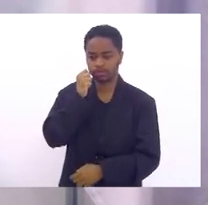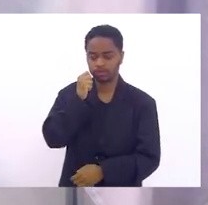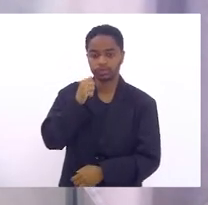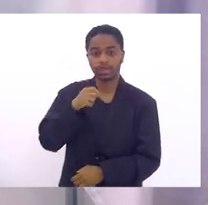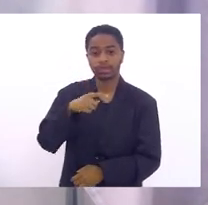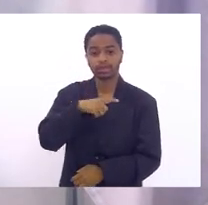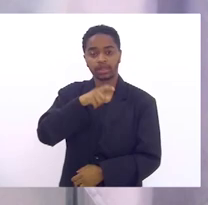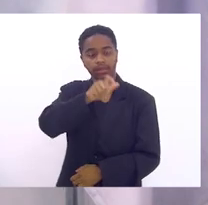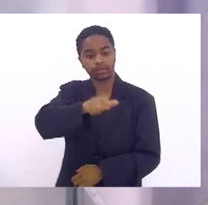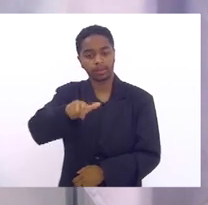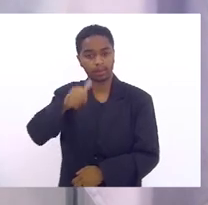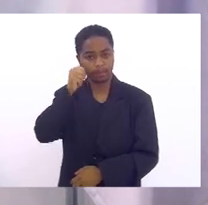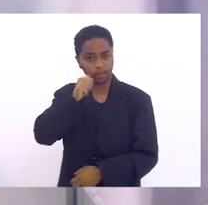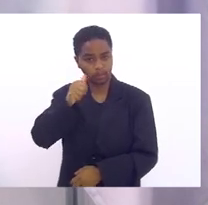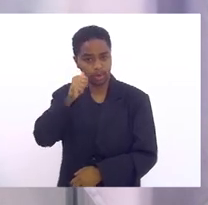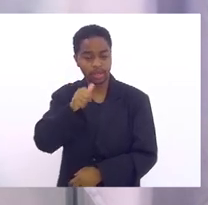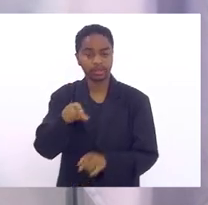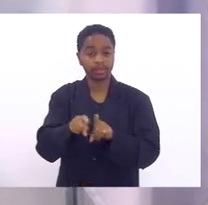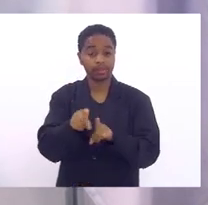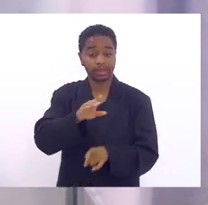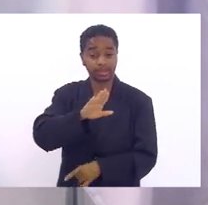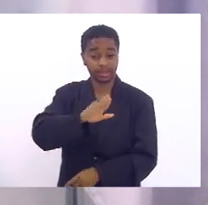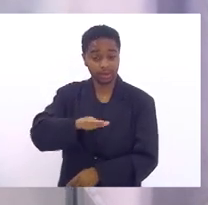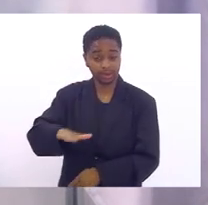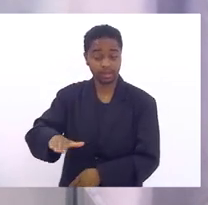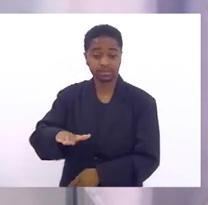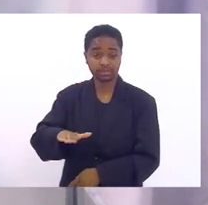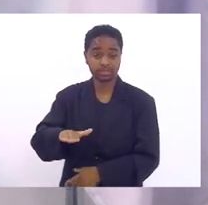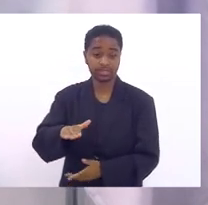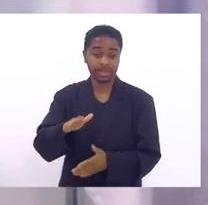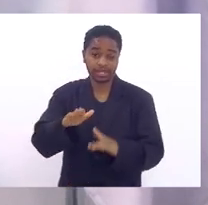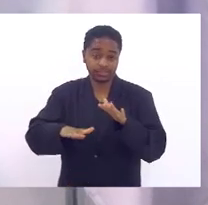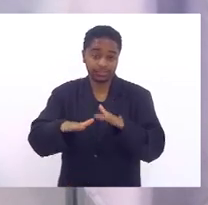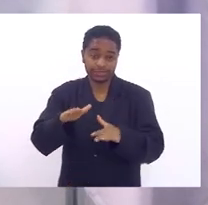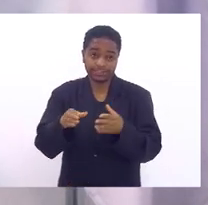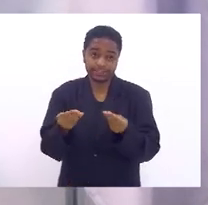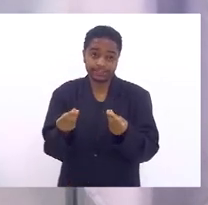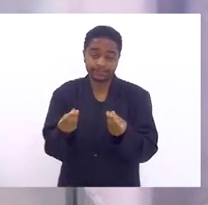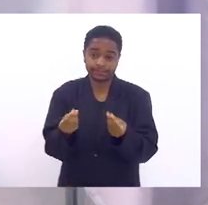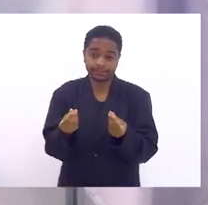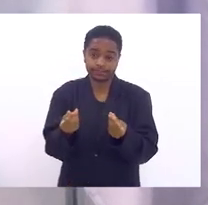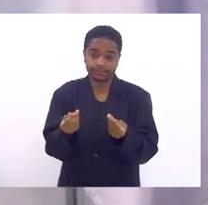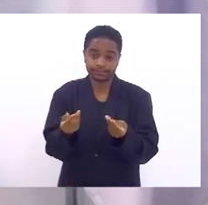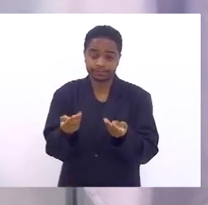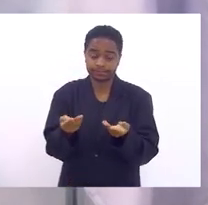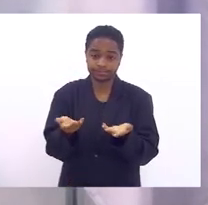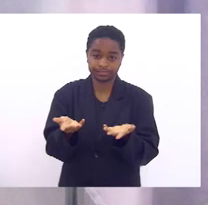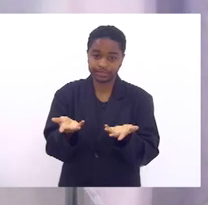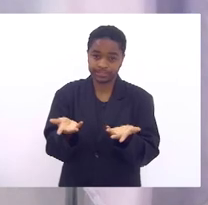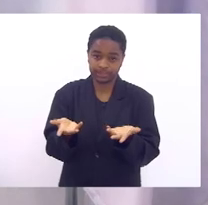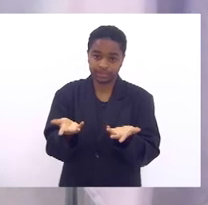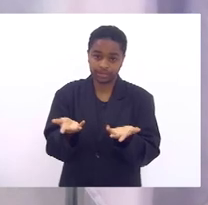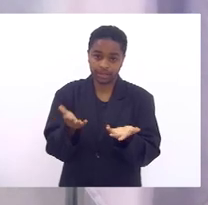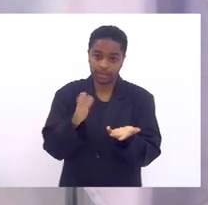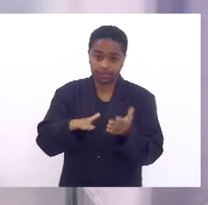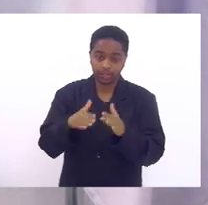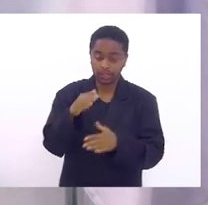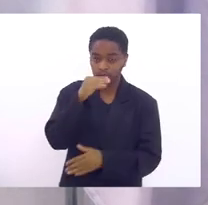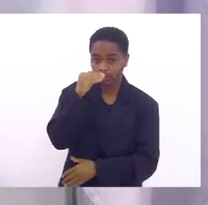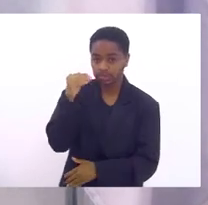completamente destruída e muitas vezes essa criança e eh enfim